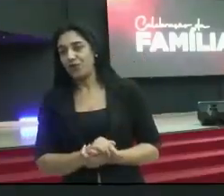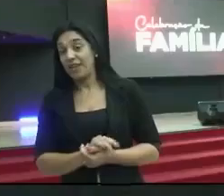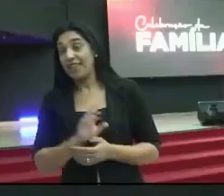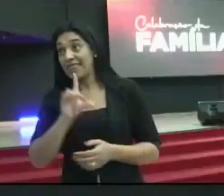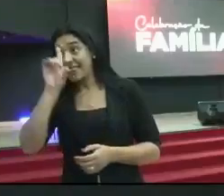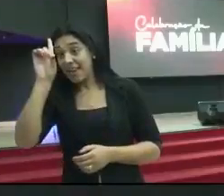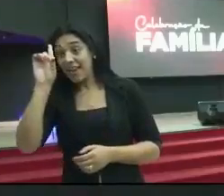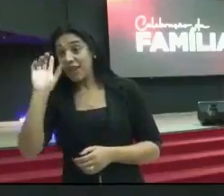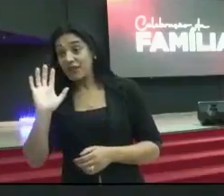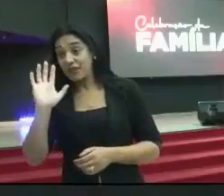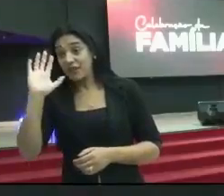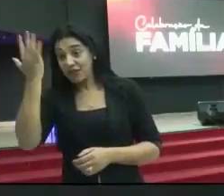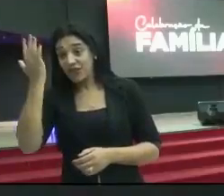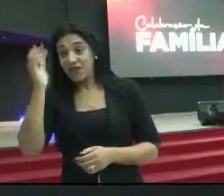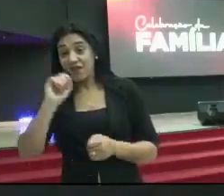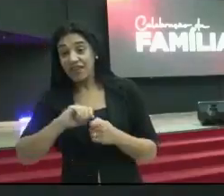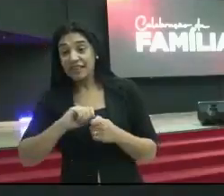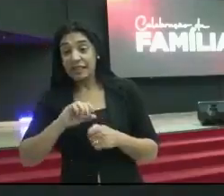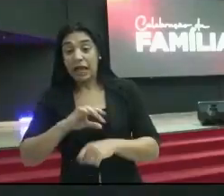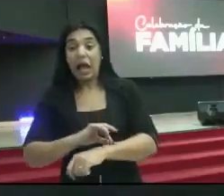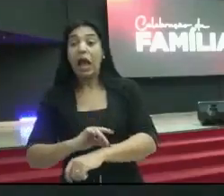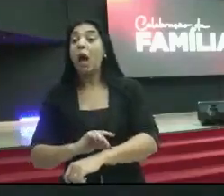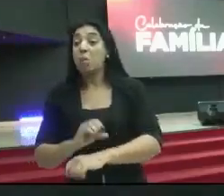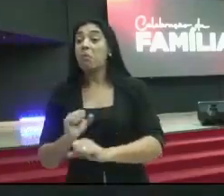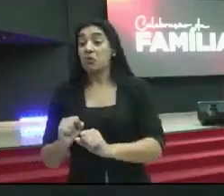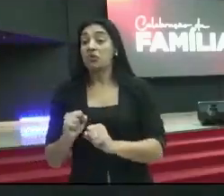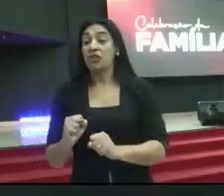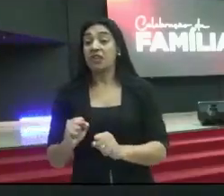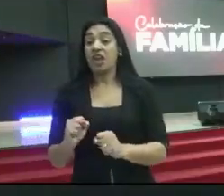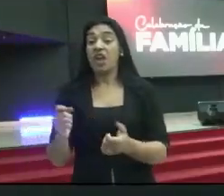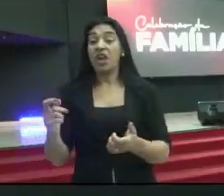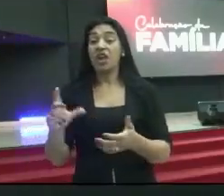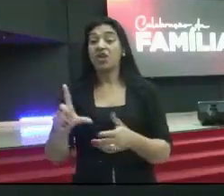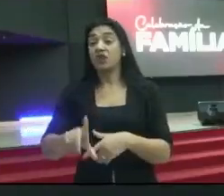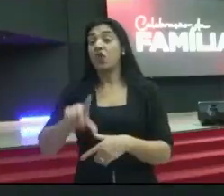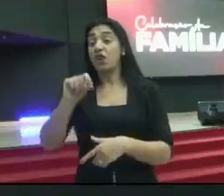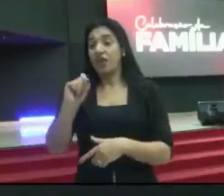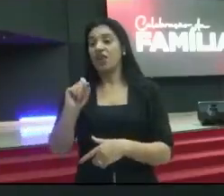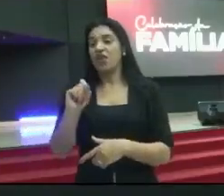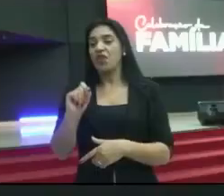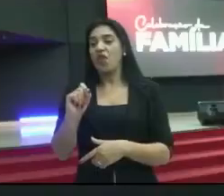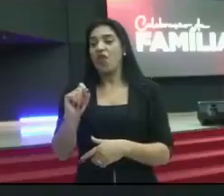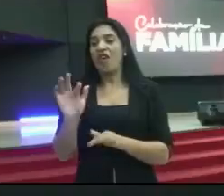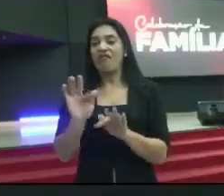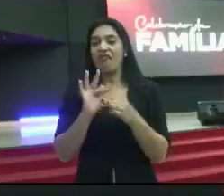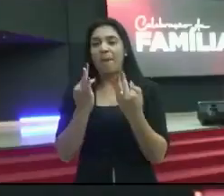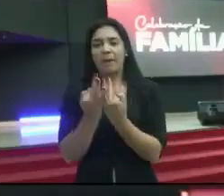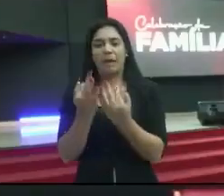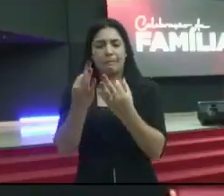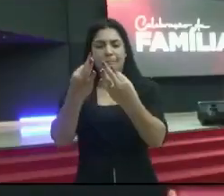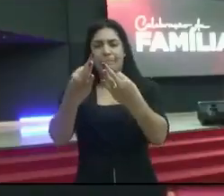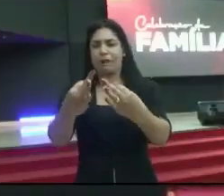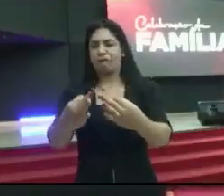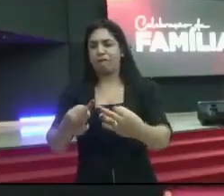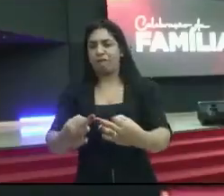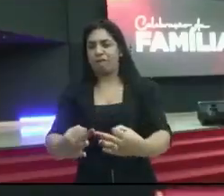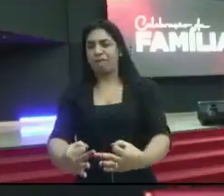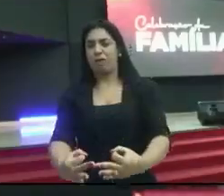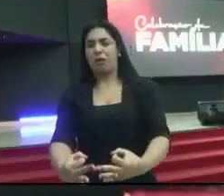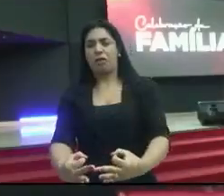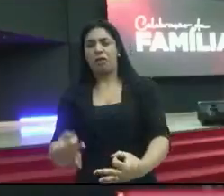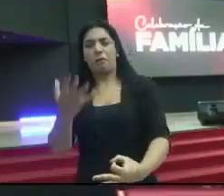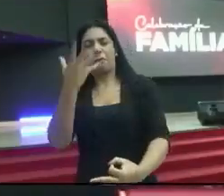Quando Deus resolveu se fazer carne, Ele podia ter escolhido uma família bonitinha, impecável,